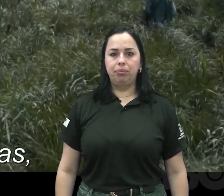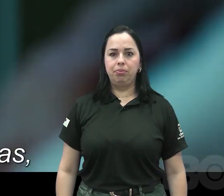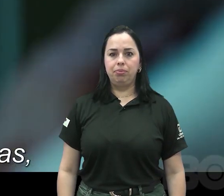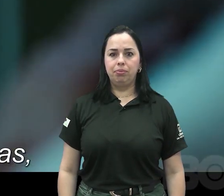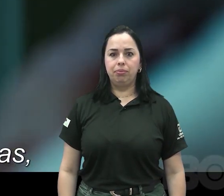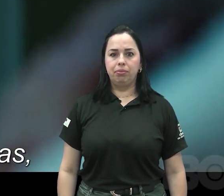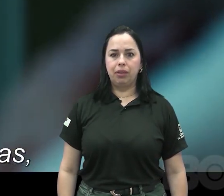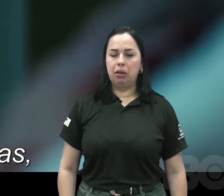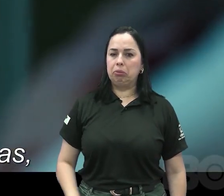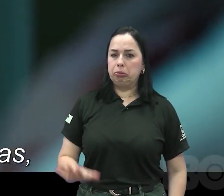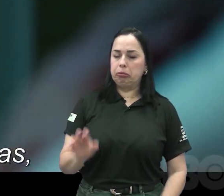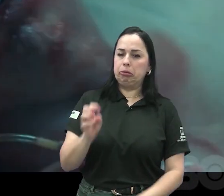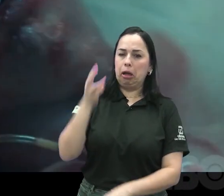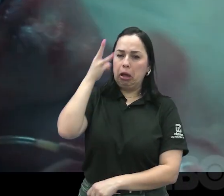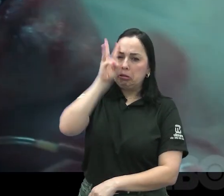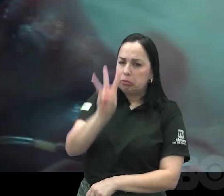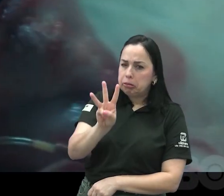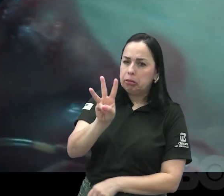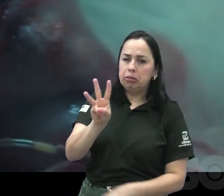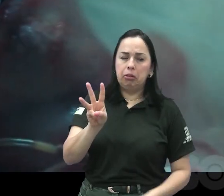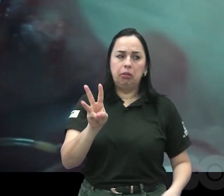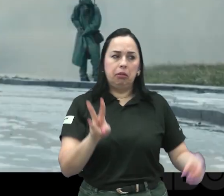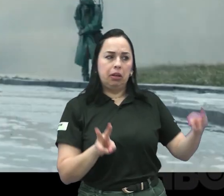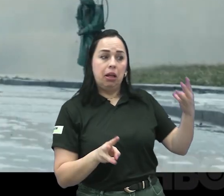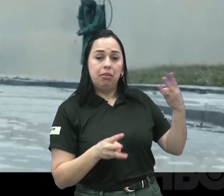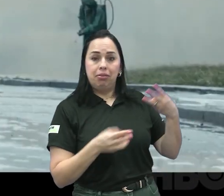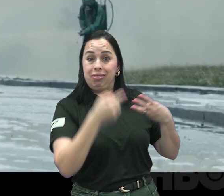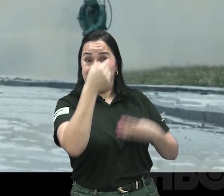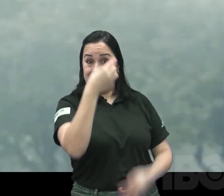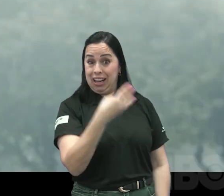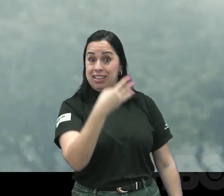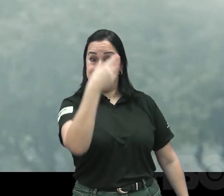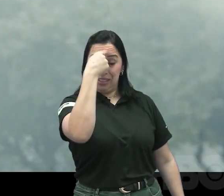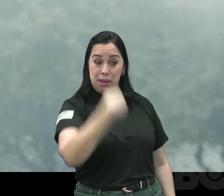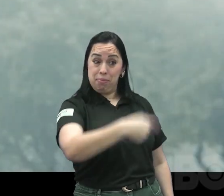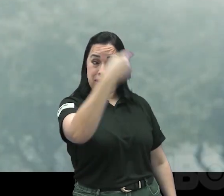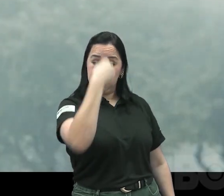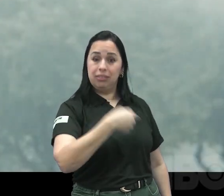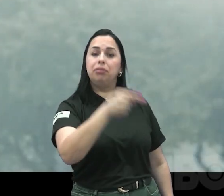In 3 days to 3 weeks, you're dead.